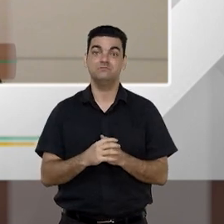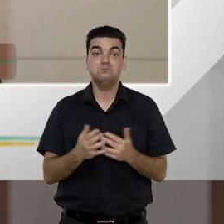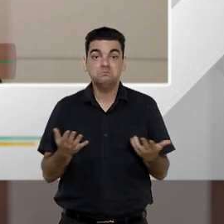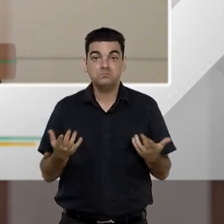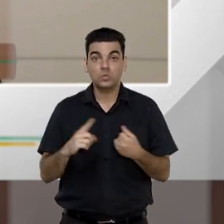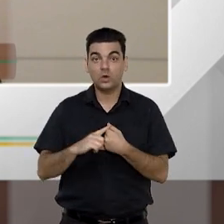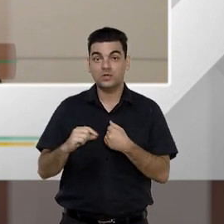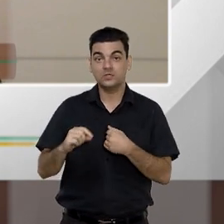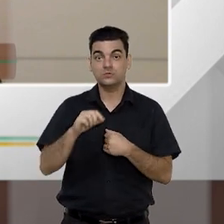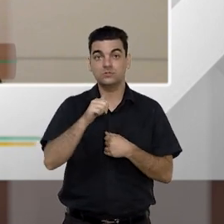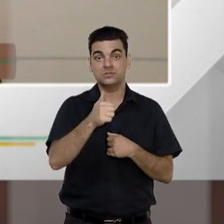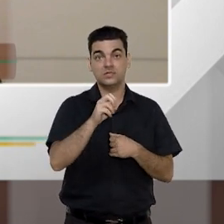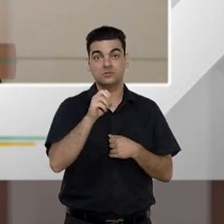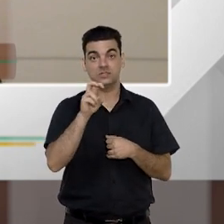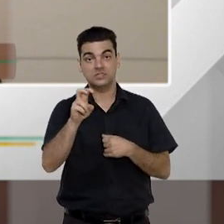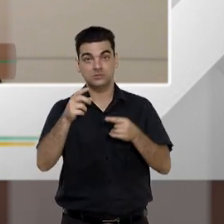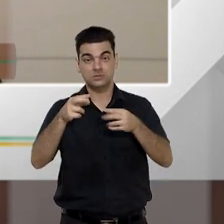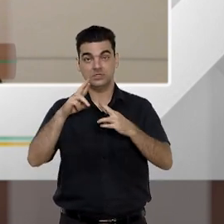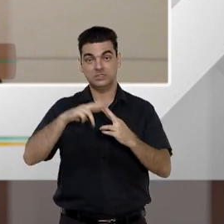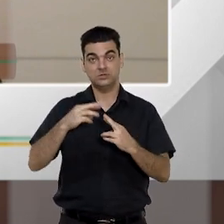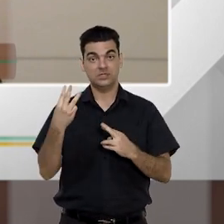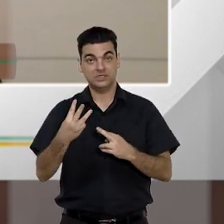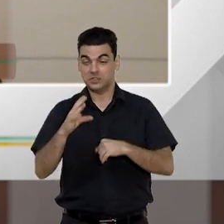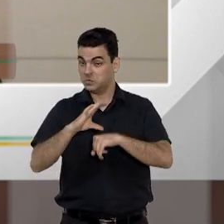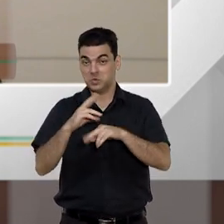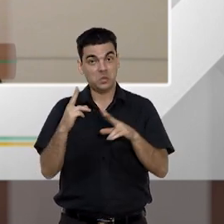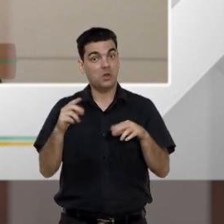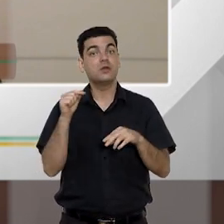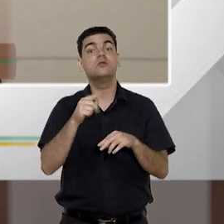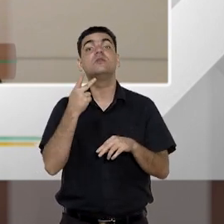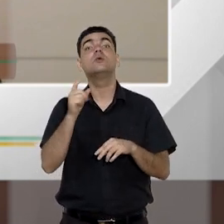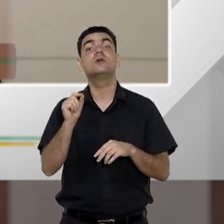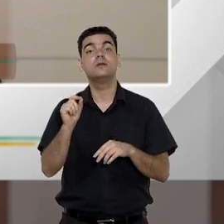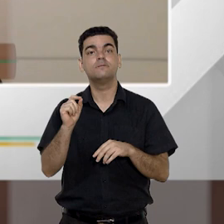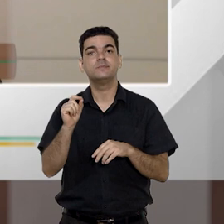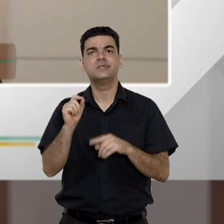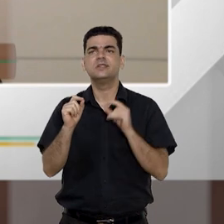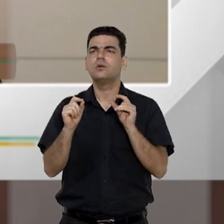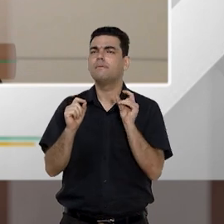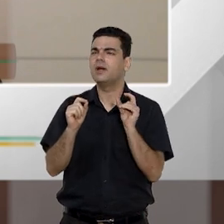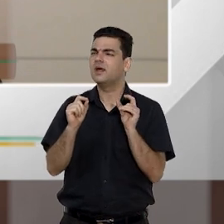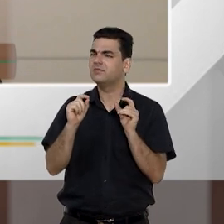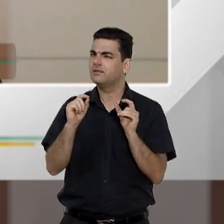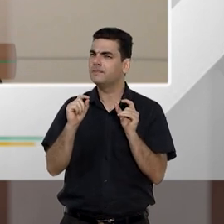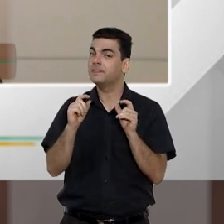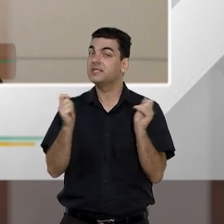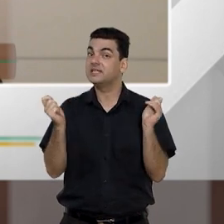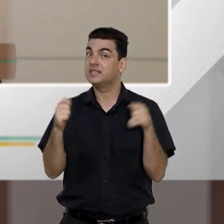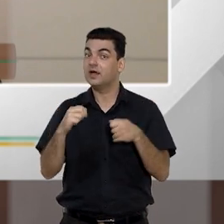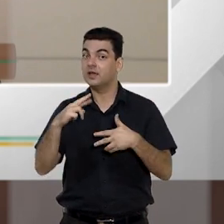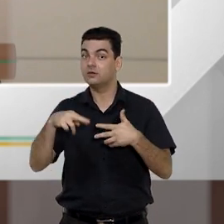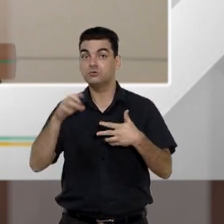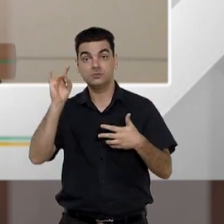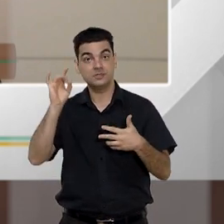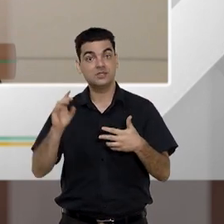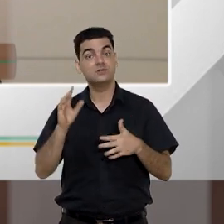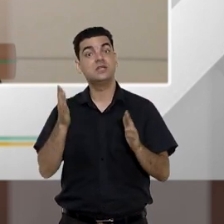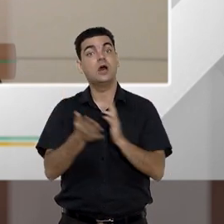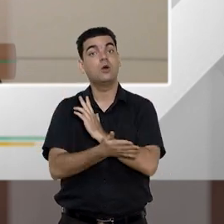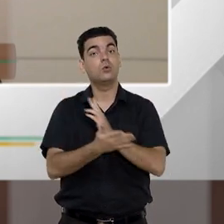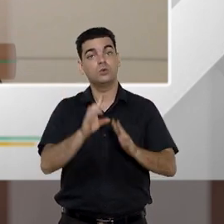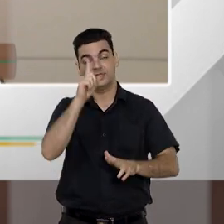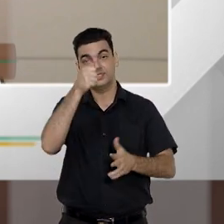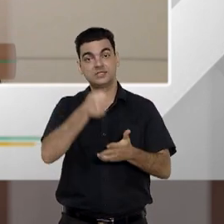Constituição. Só que no artigo 105, inciso 3º da mesma Constituição, existe uma expressão a mais. Cabe